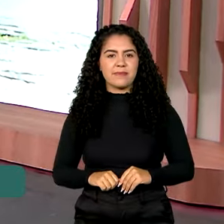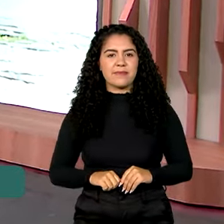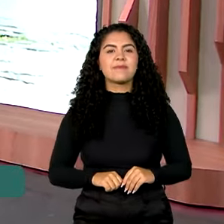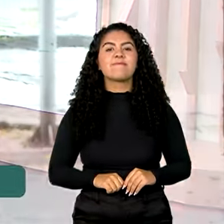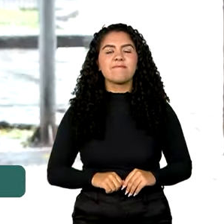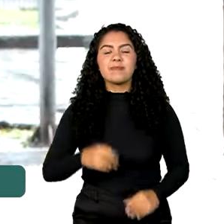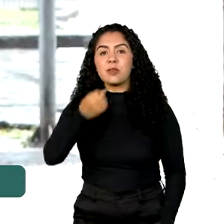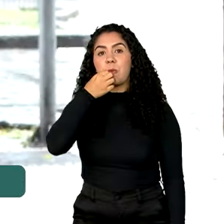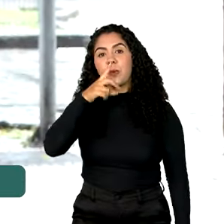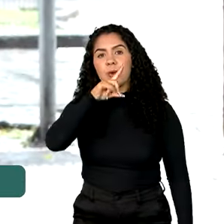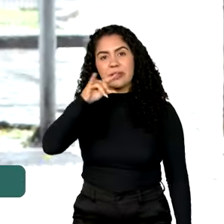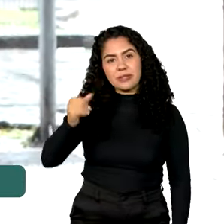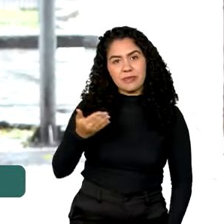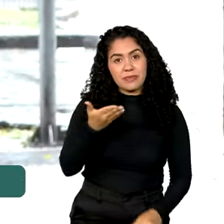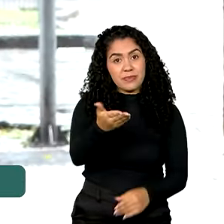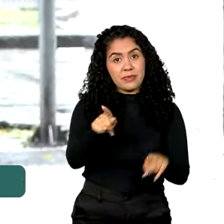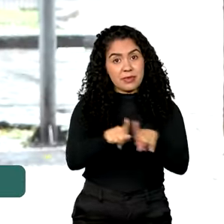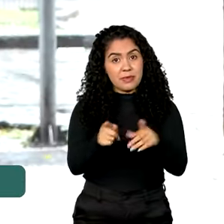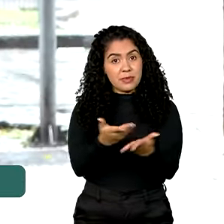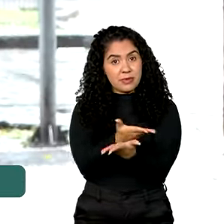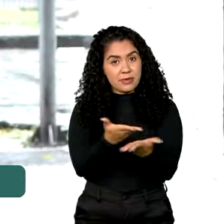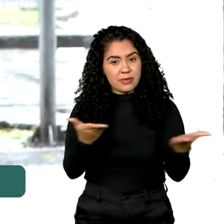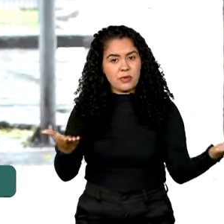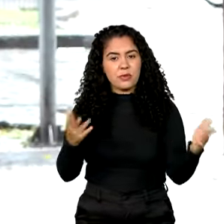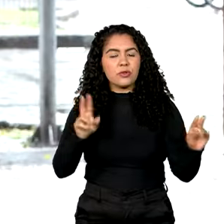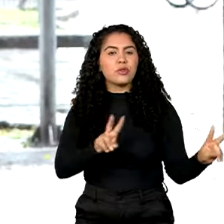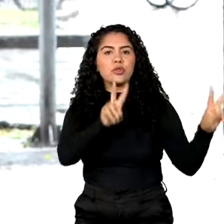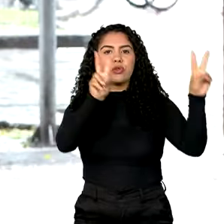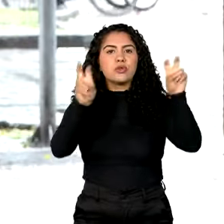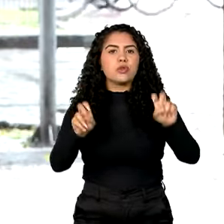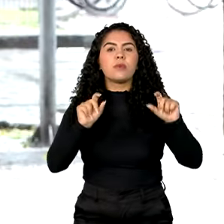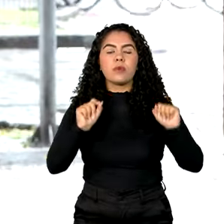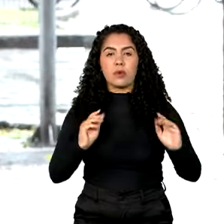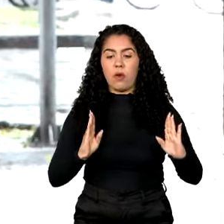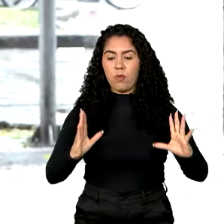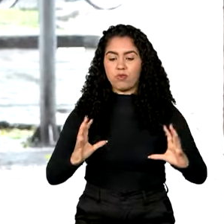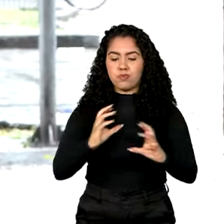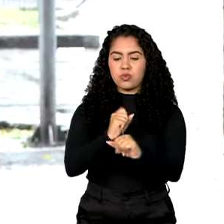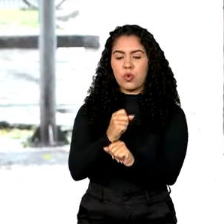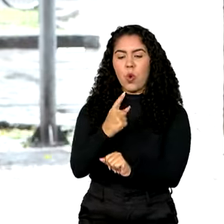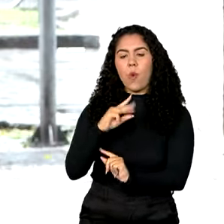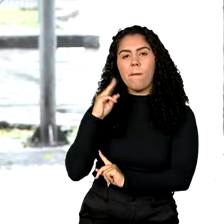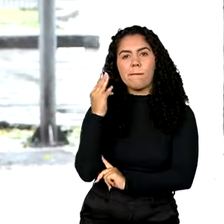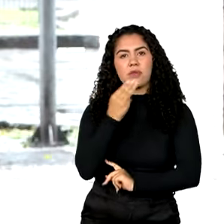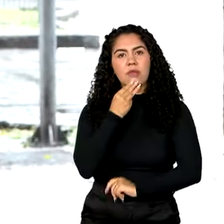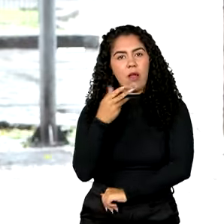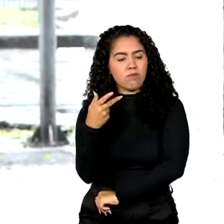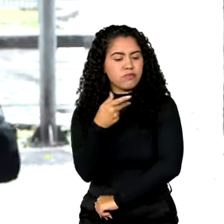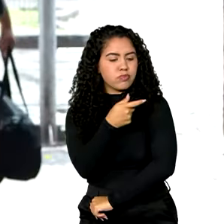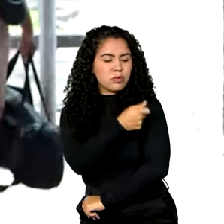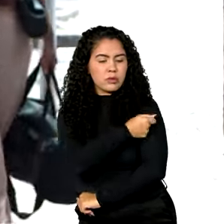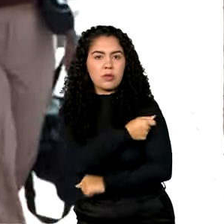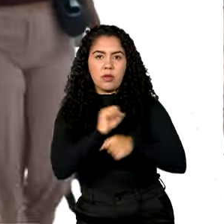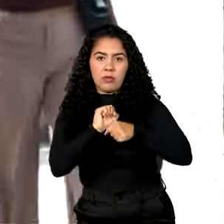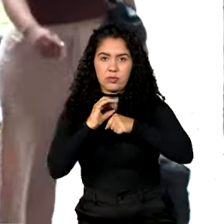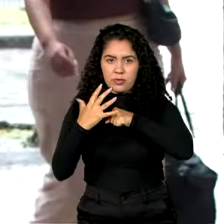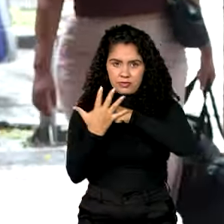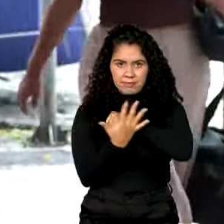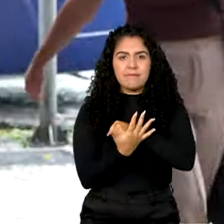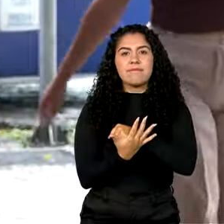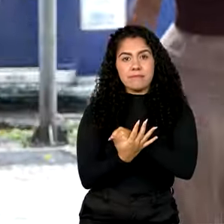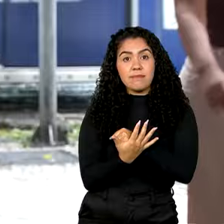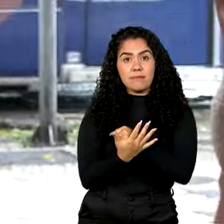Bom dia, Vanessa. Bom dia a todos. A entrega é parte do lote de 1 milhão e 200 mil doses da vacina contra a